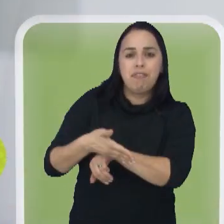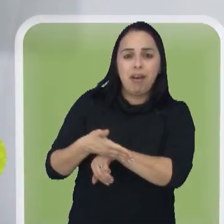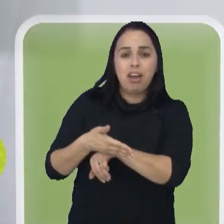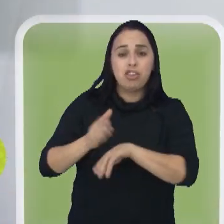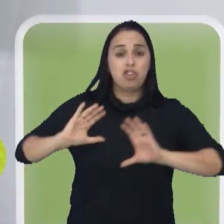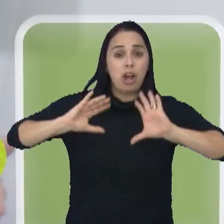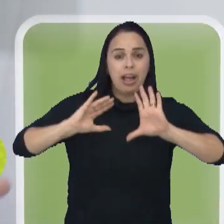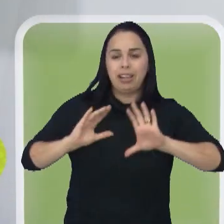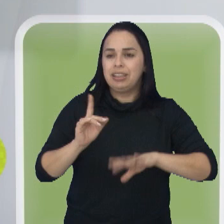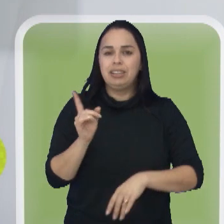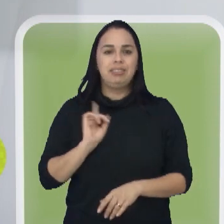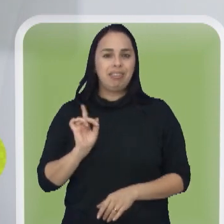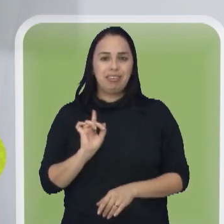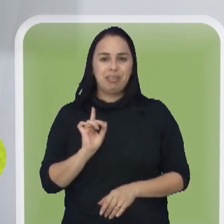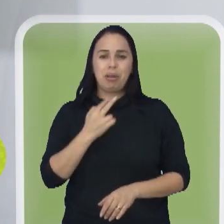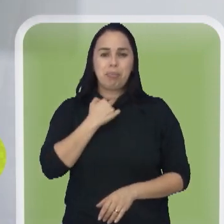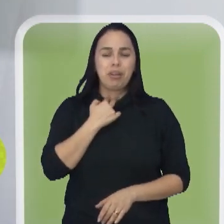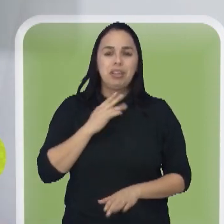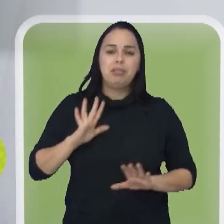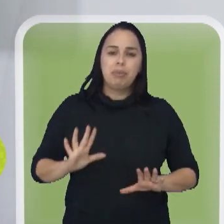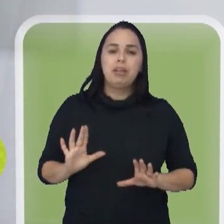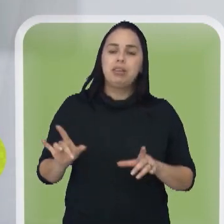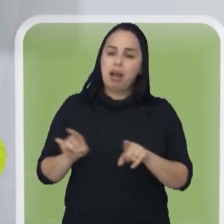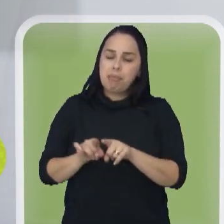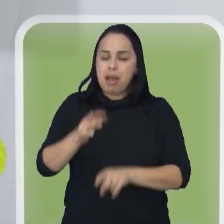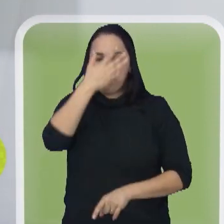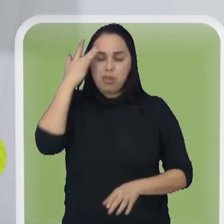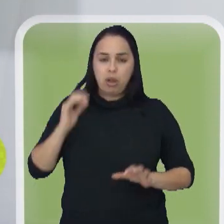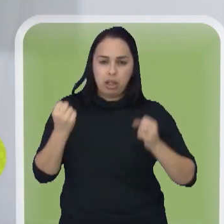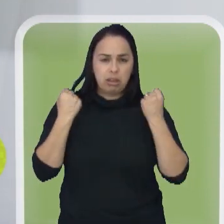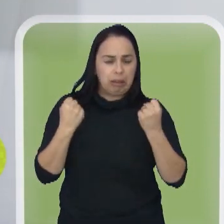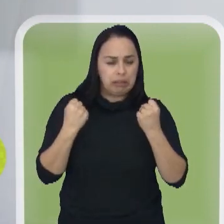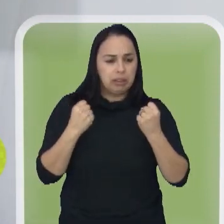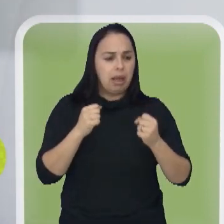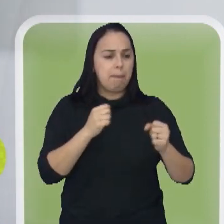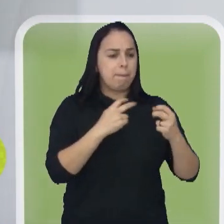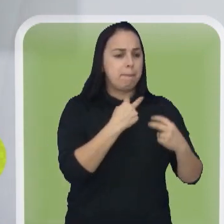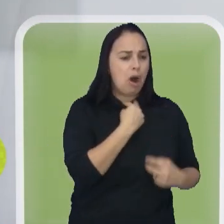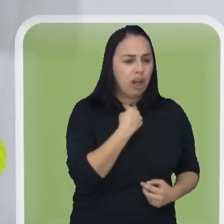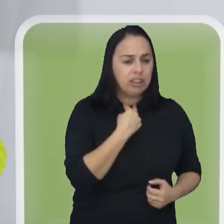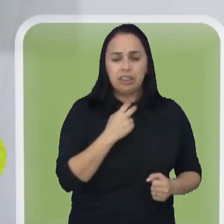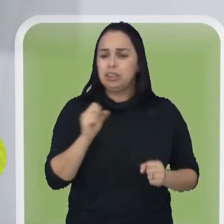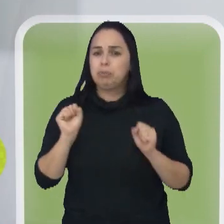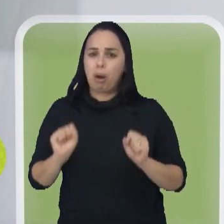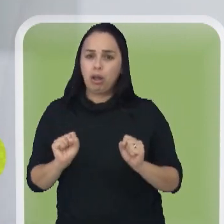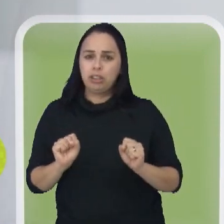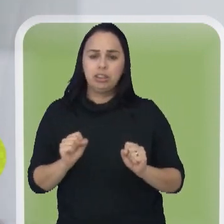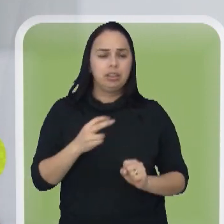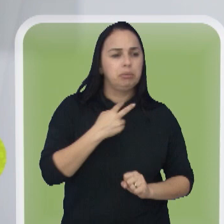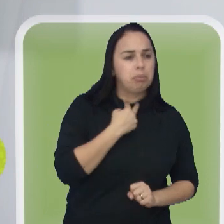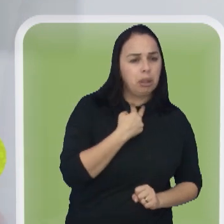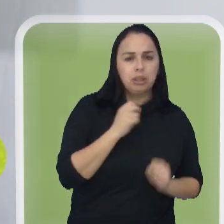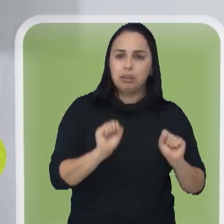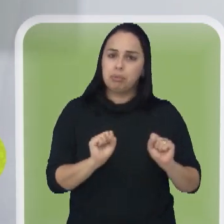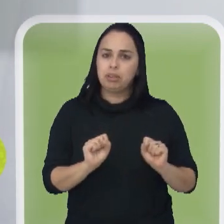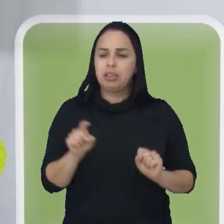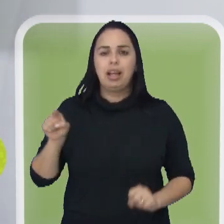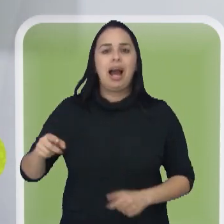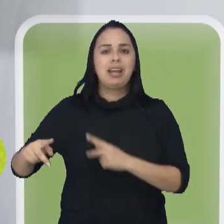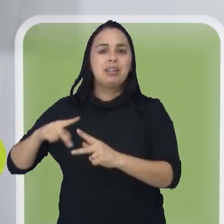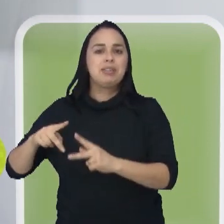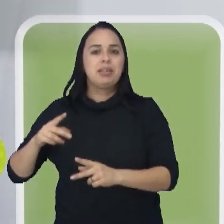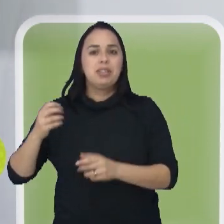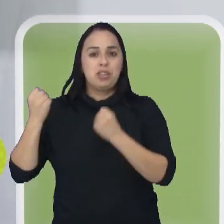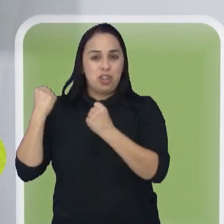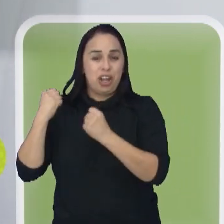torcedor quer esperar um time com força máxima, não pode, aí pode. Aí o torcedor do São José fica na expectativa se o cara joga ou não joga, porque